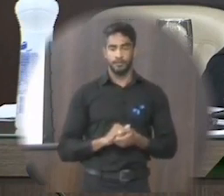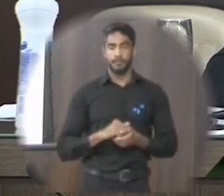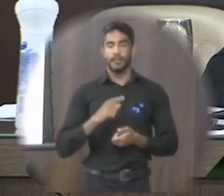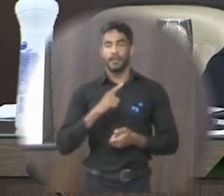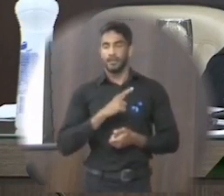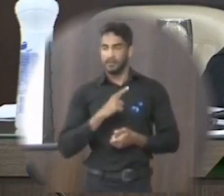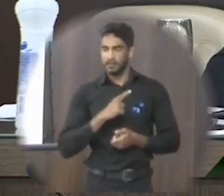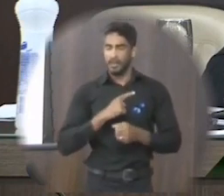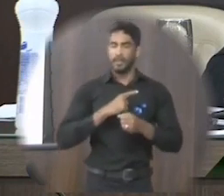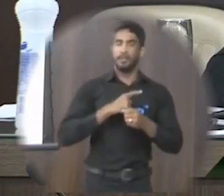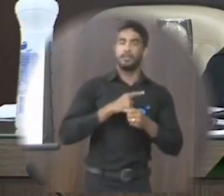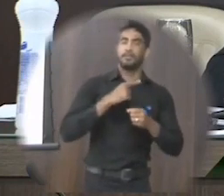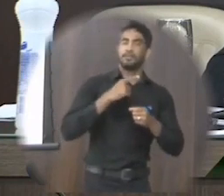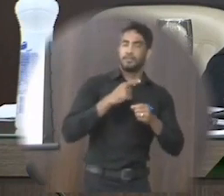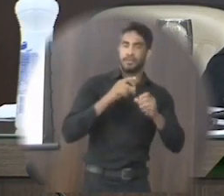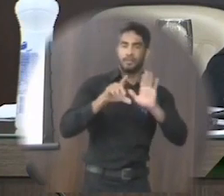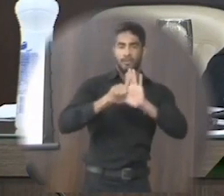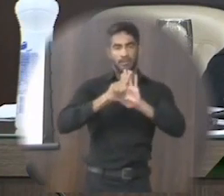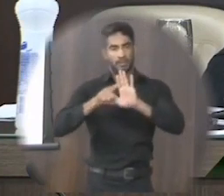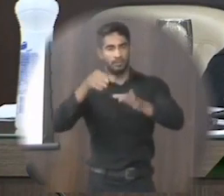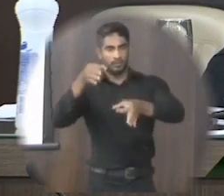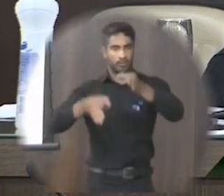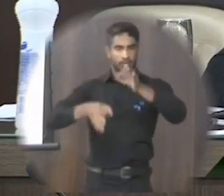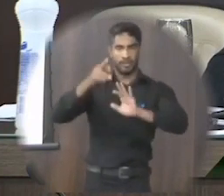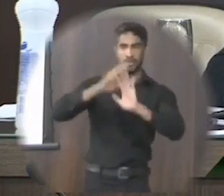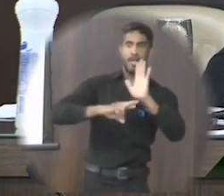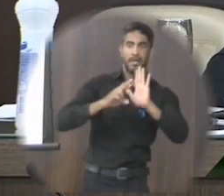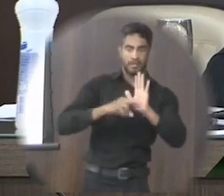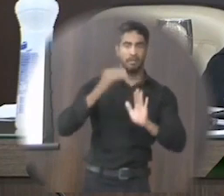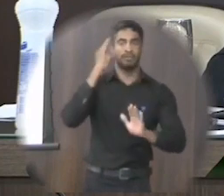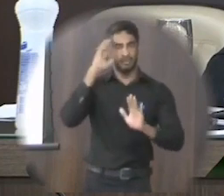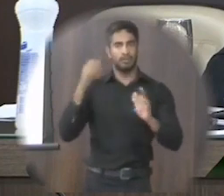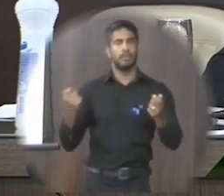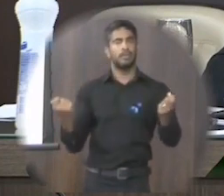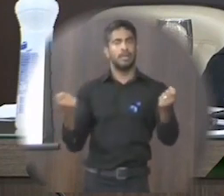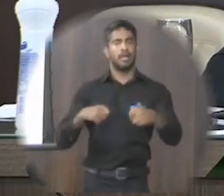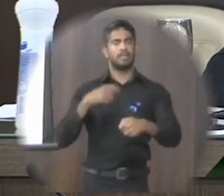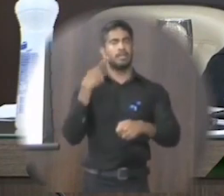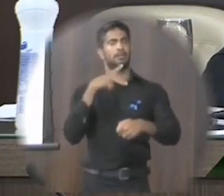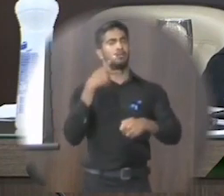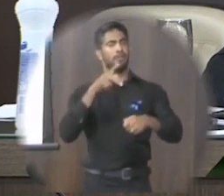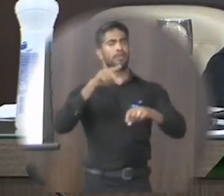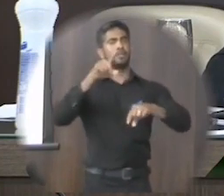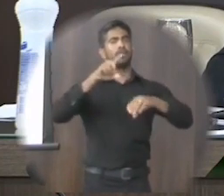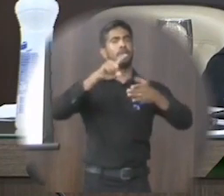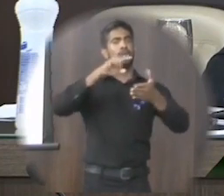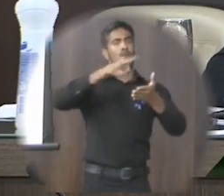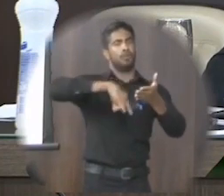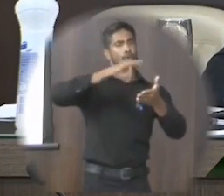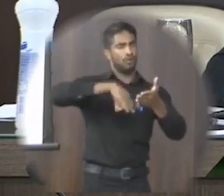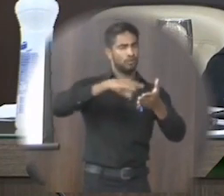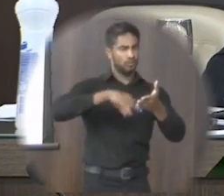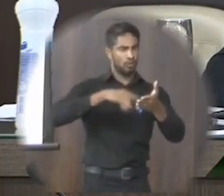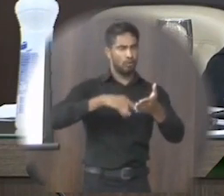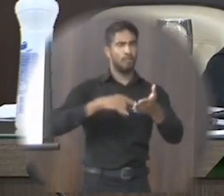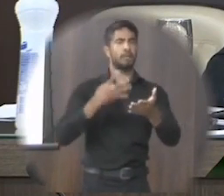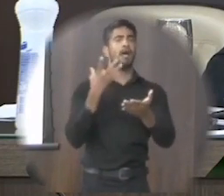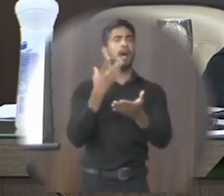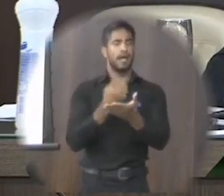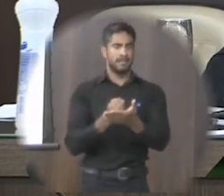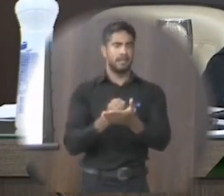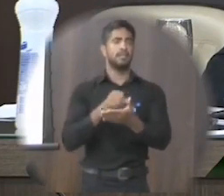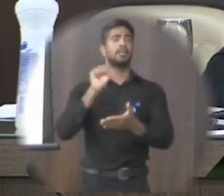exame preliminar da Comissão de Legislação, Justiça e Redação, que concluiu pela legalidade da matéria, essa comissão se coloca favorável à